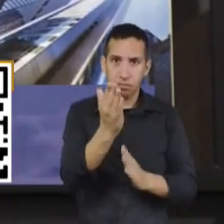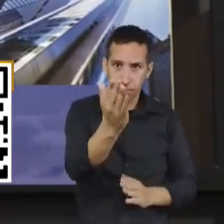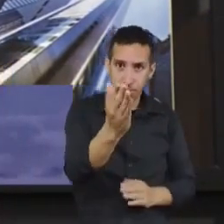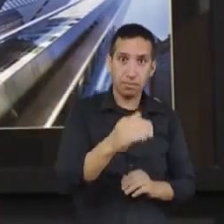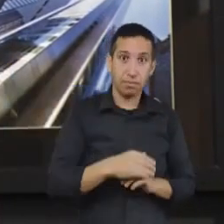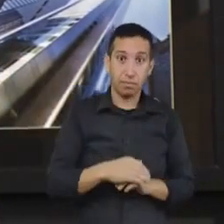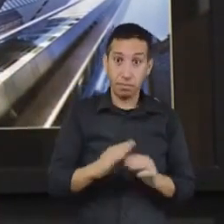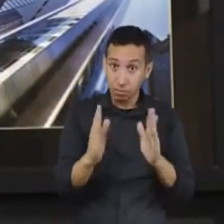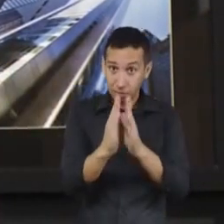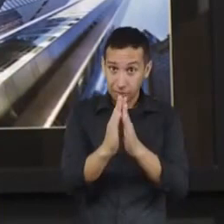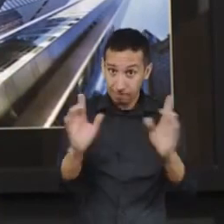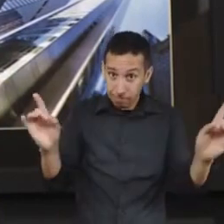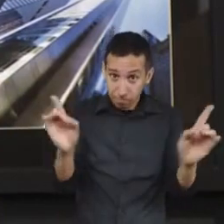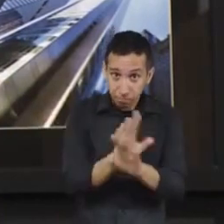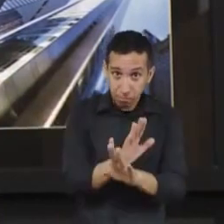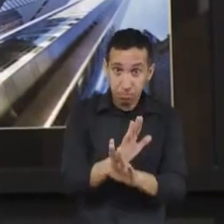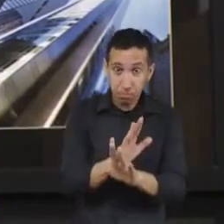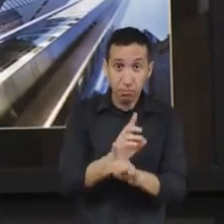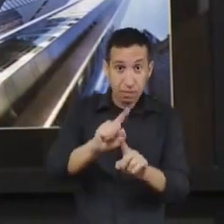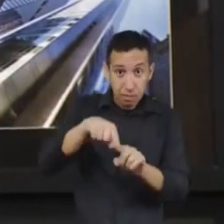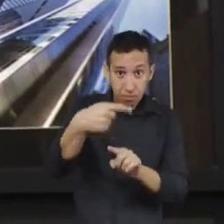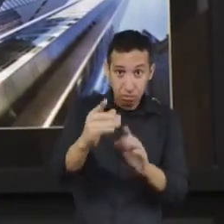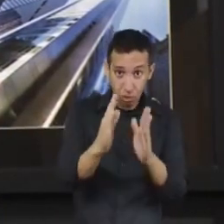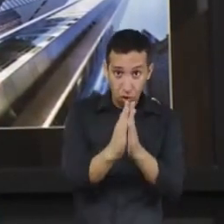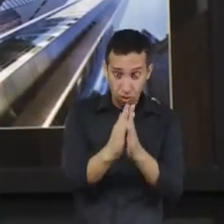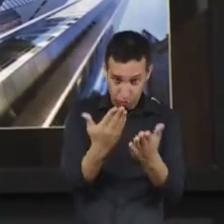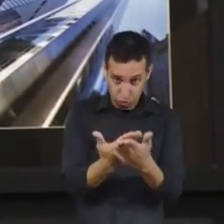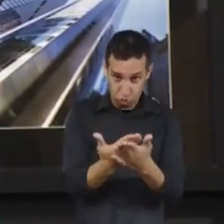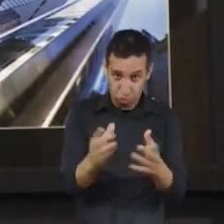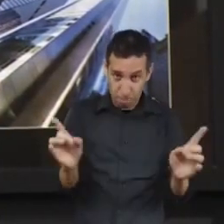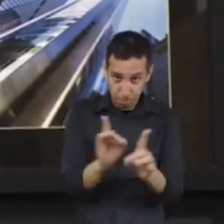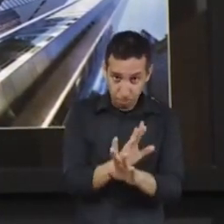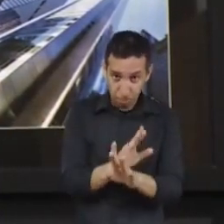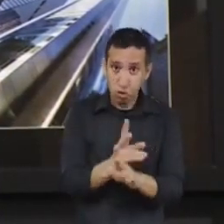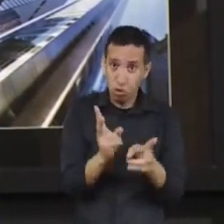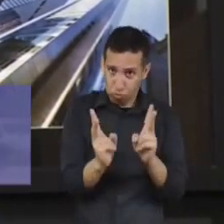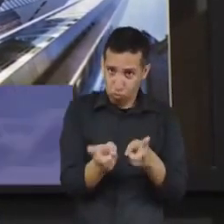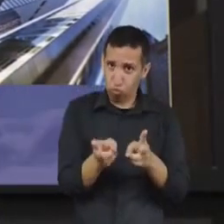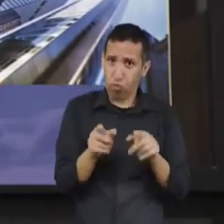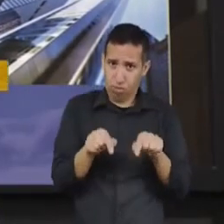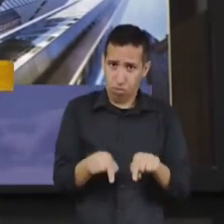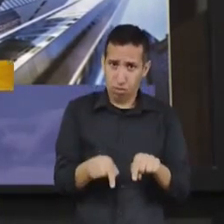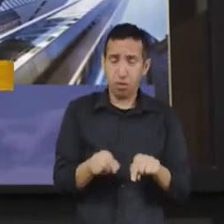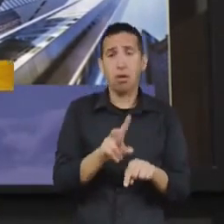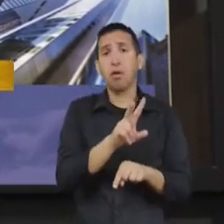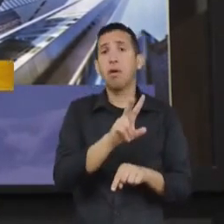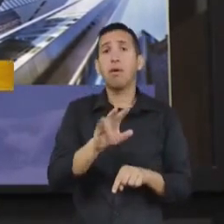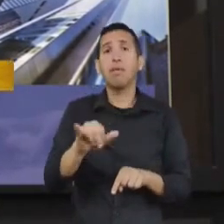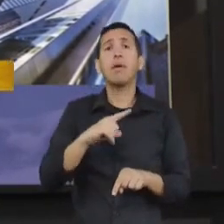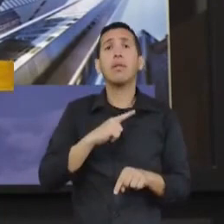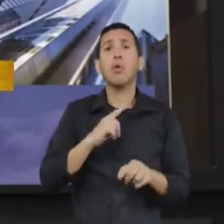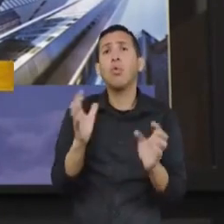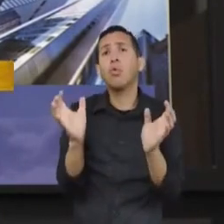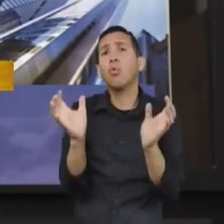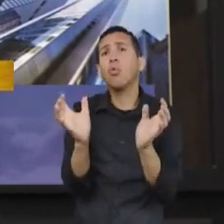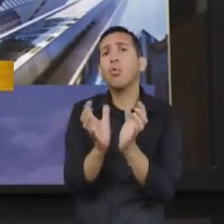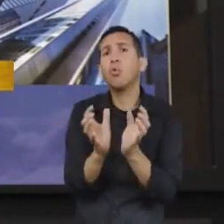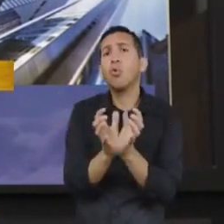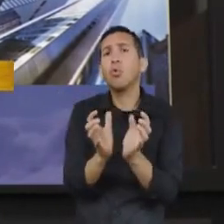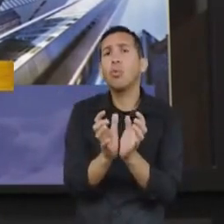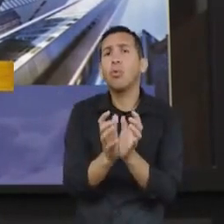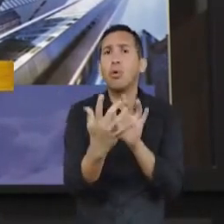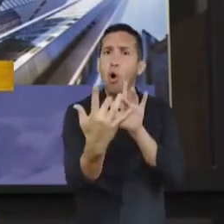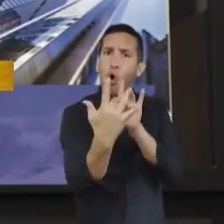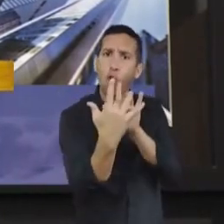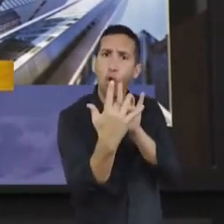fazer uma oração por você e logo depois da oração logo depois da nossa classe bíblica permaneça aqui que nós vamos ter uma equipe